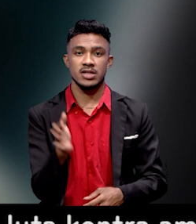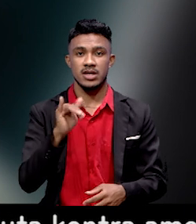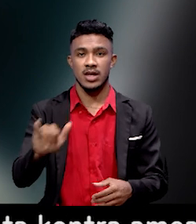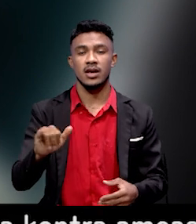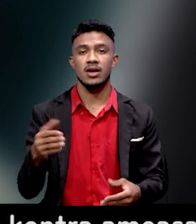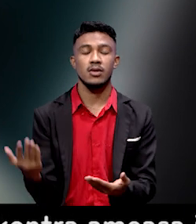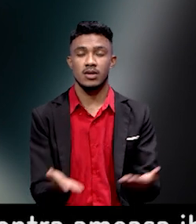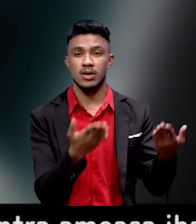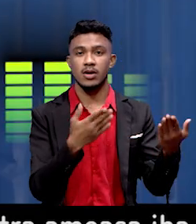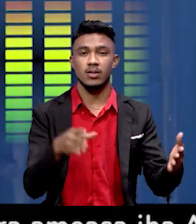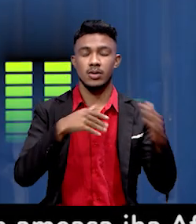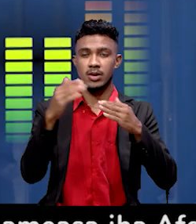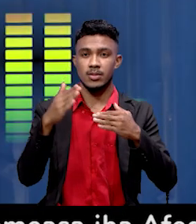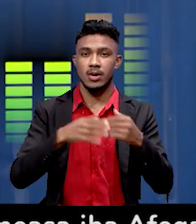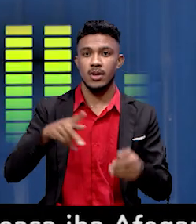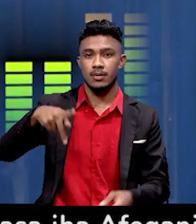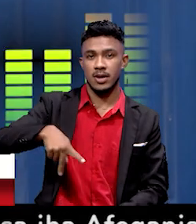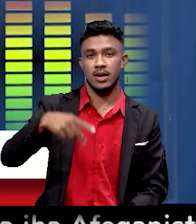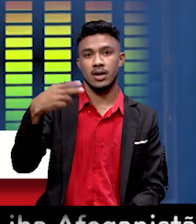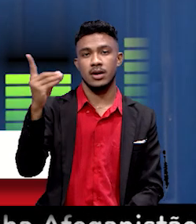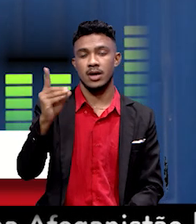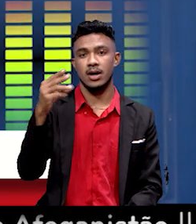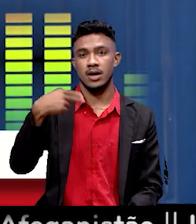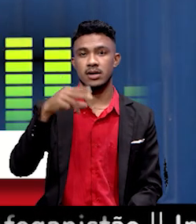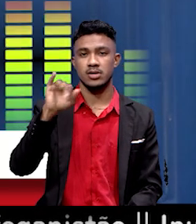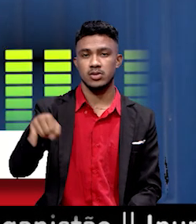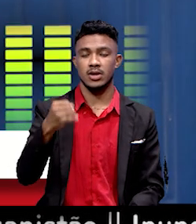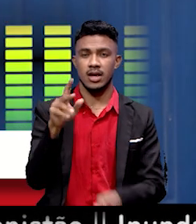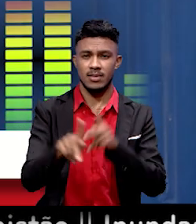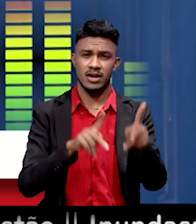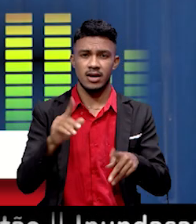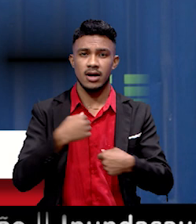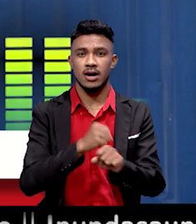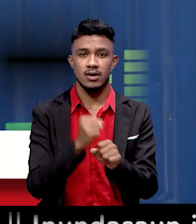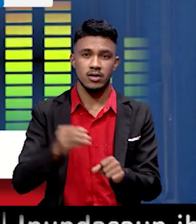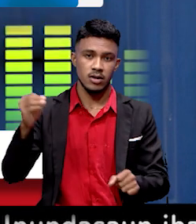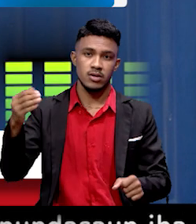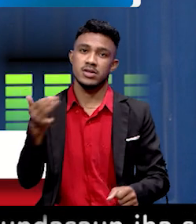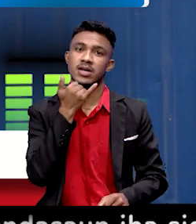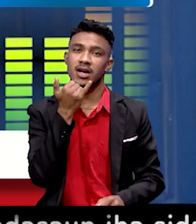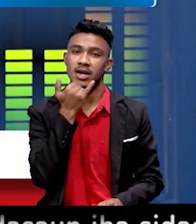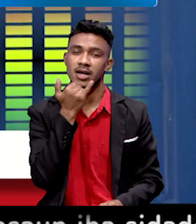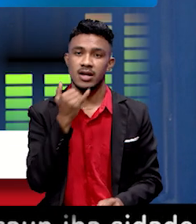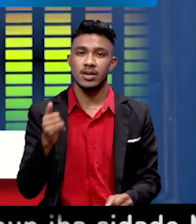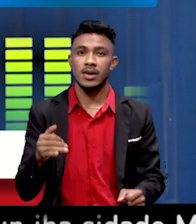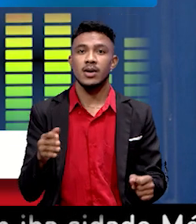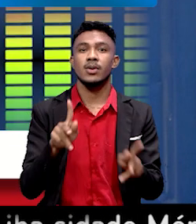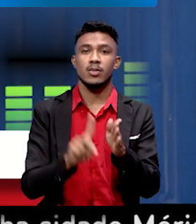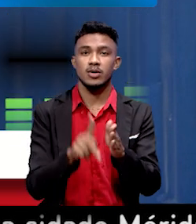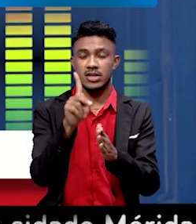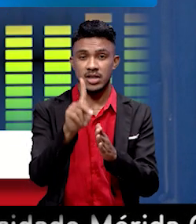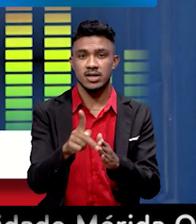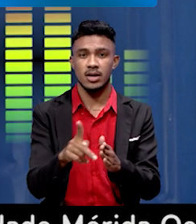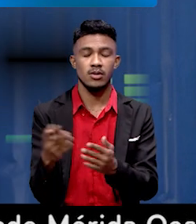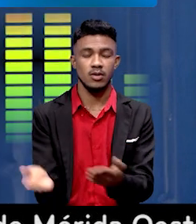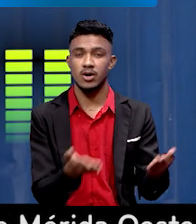investigação ba autor sira ne. Preocupação mene se mane halo sala. Então, o Loriba tem que processar, mas lá é, se o Loriba toca contra a